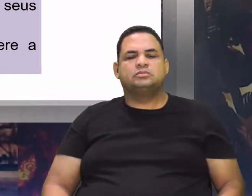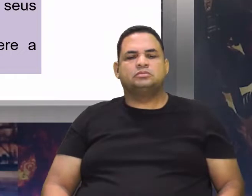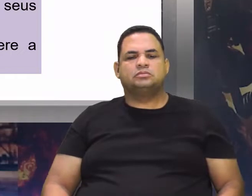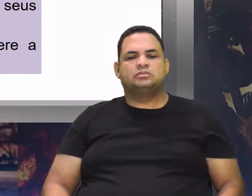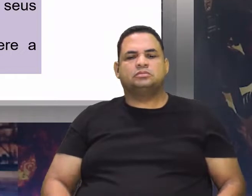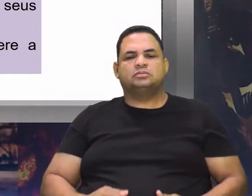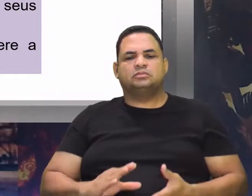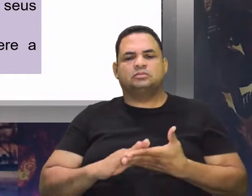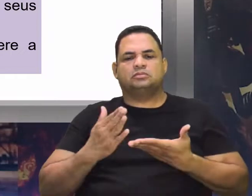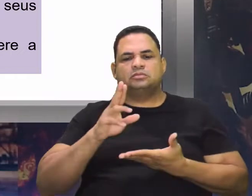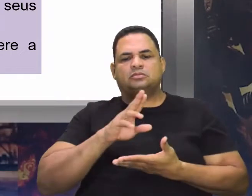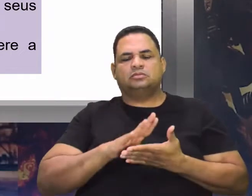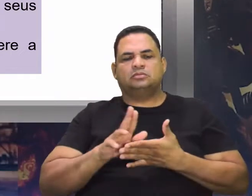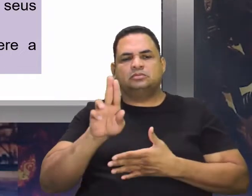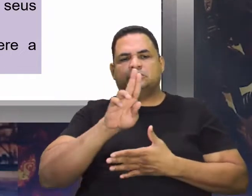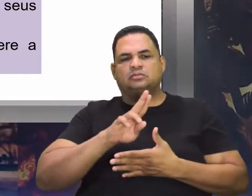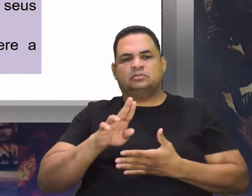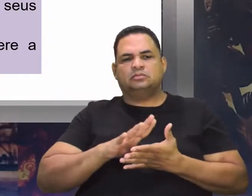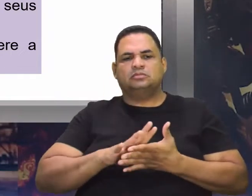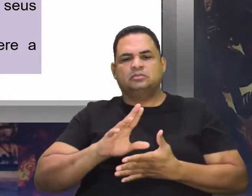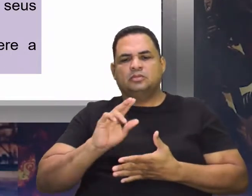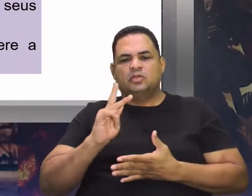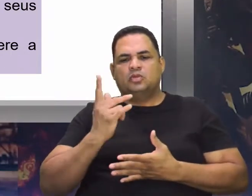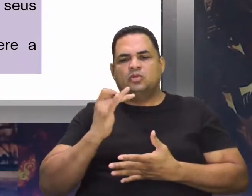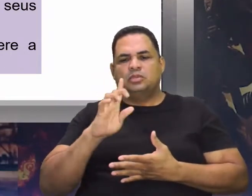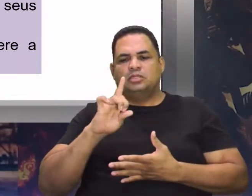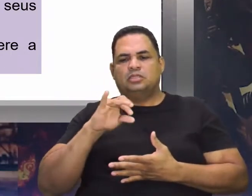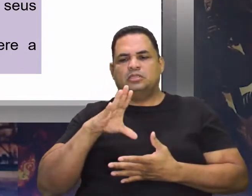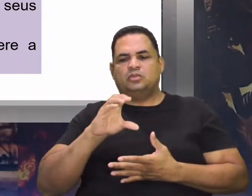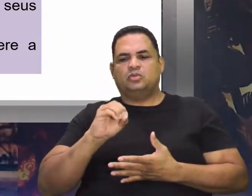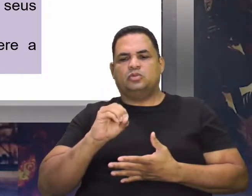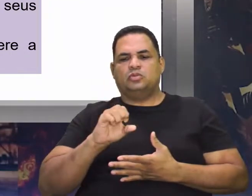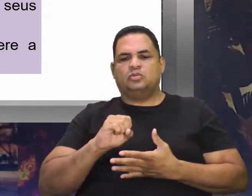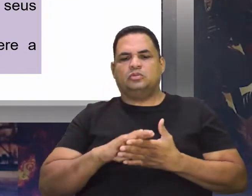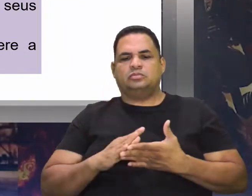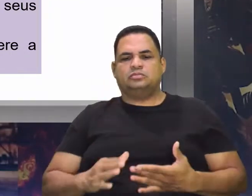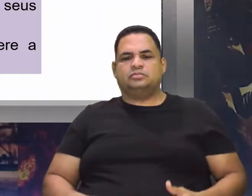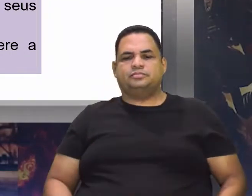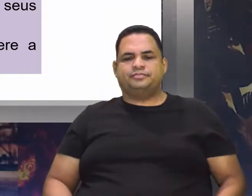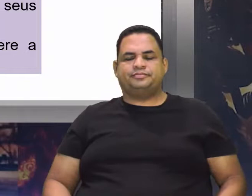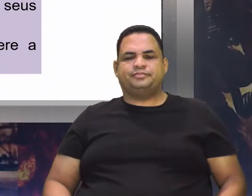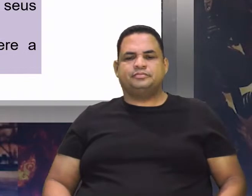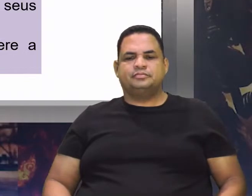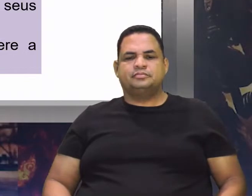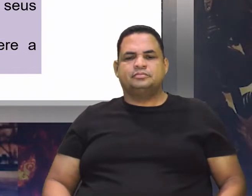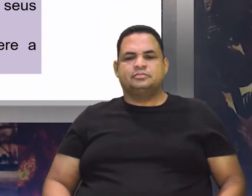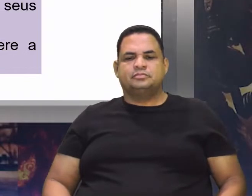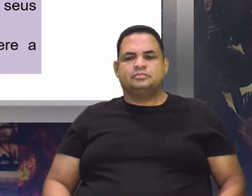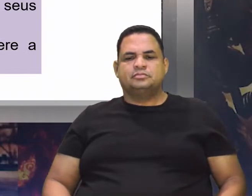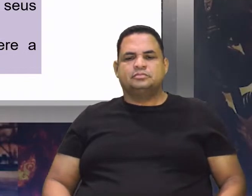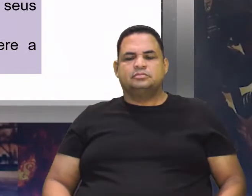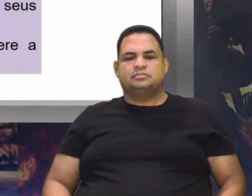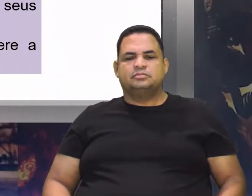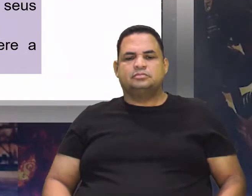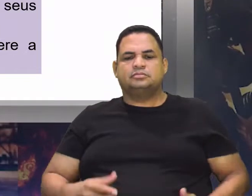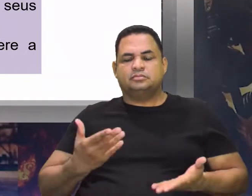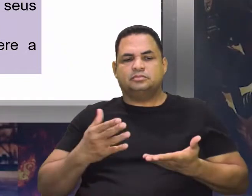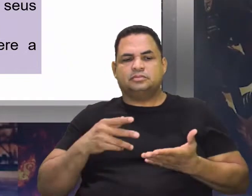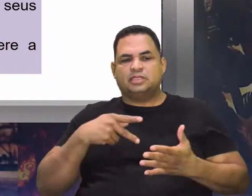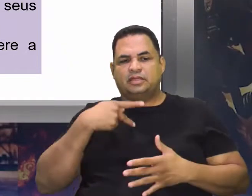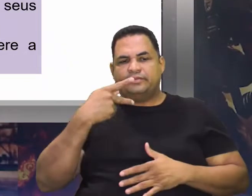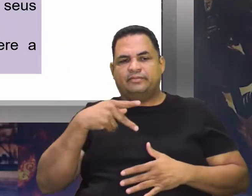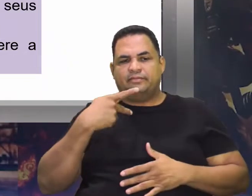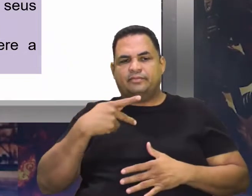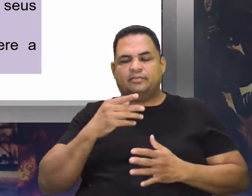espécies de seres ancestrais é utilizado o nome hominídeo. Então, o termo hominídeo se